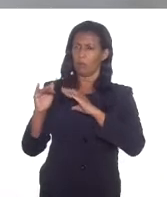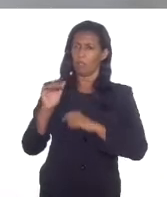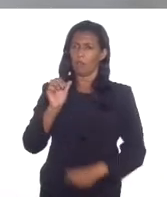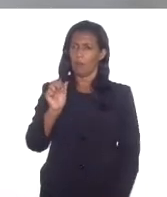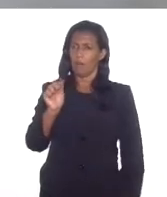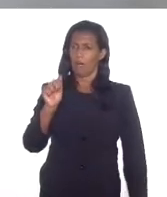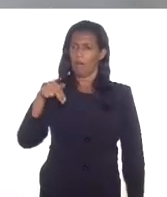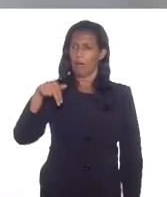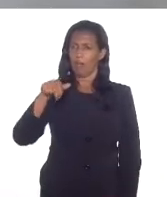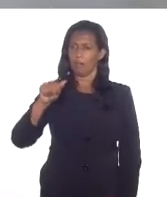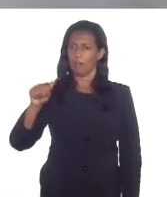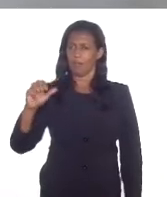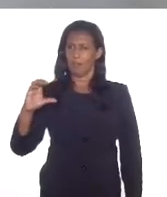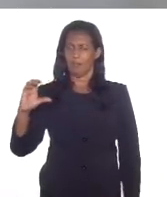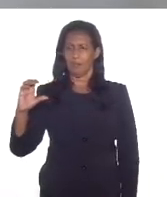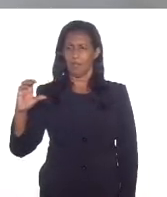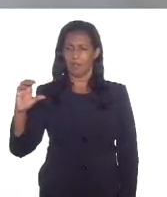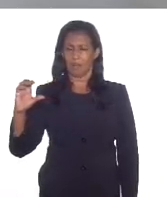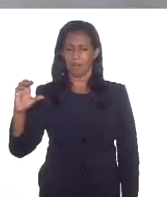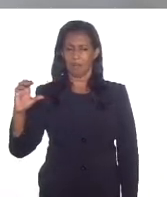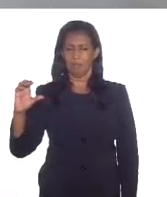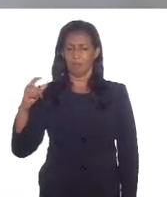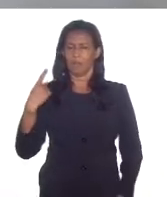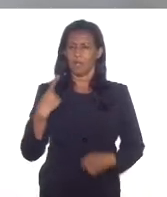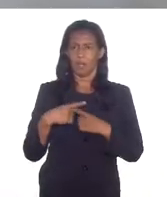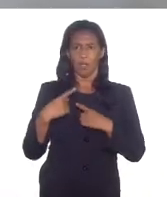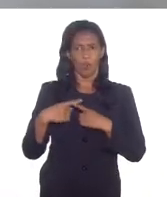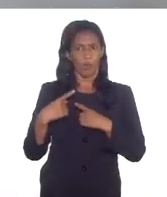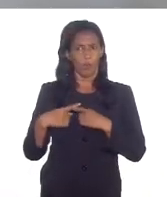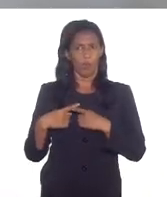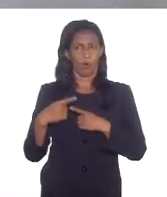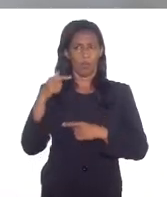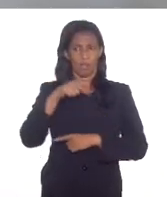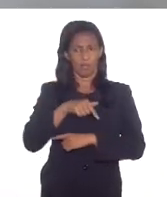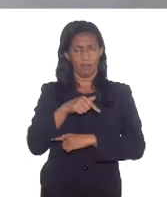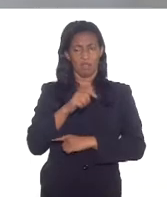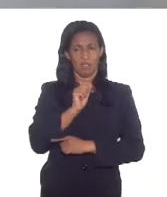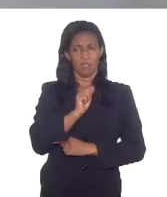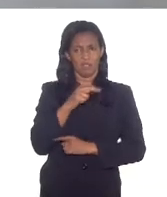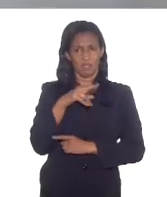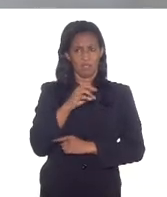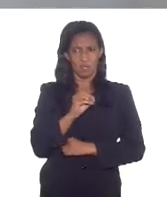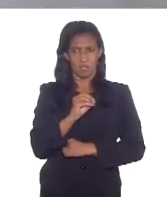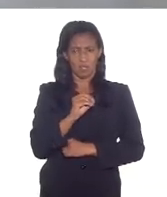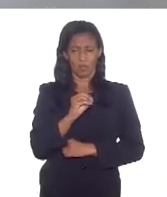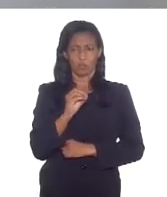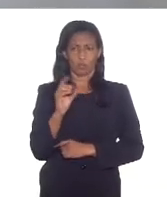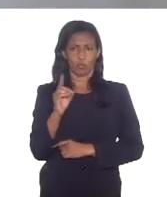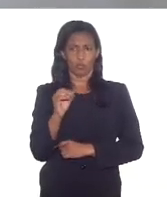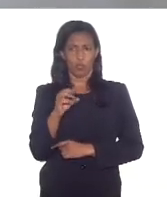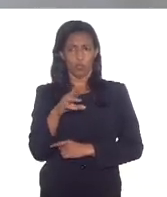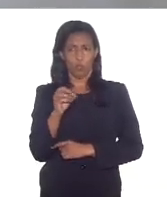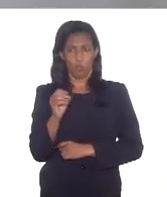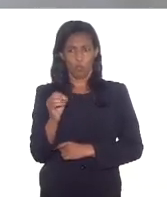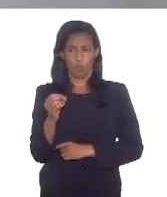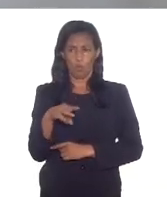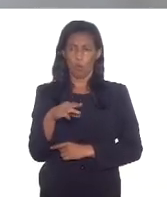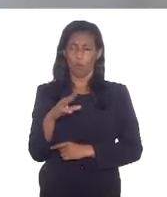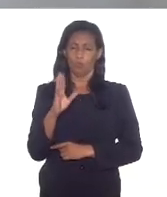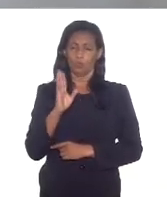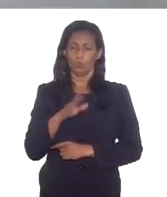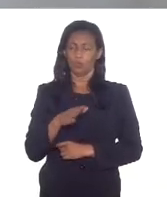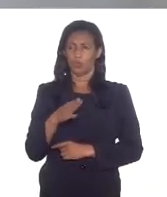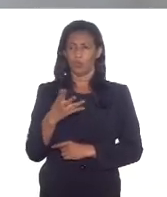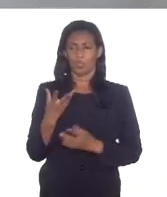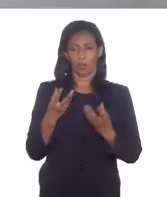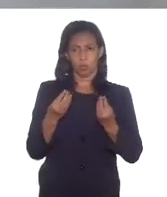que a quantidade de voos aqui no Santos Dumont está extremamente elevada. Eu já falei isso da vez passada. Eu